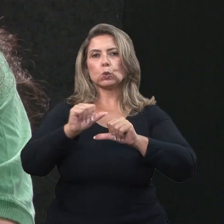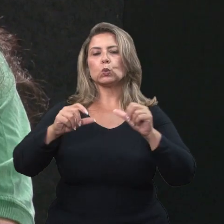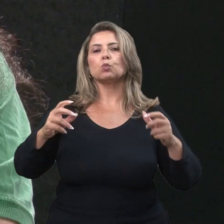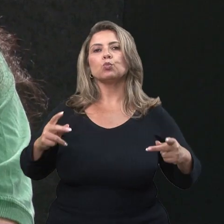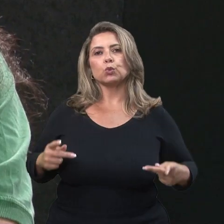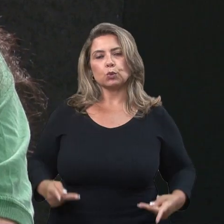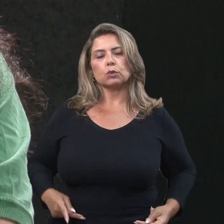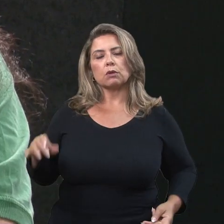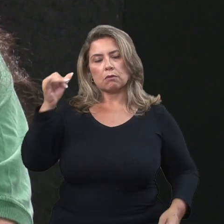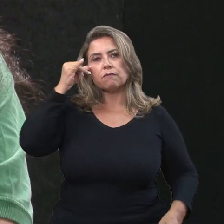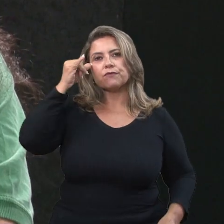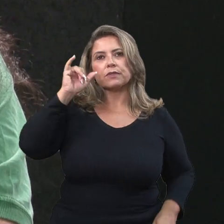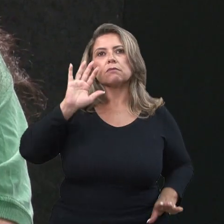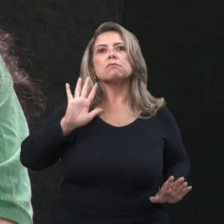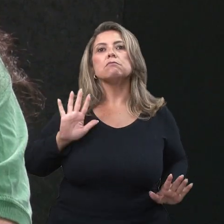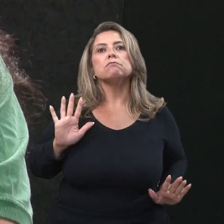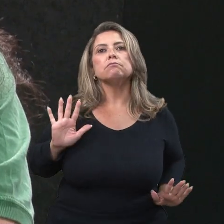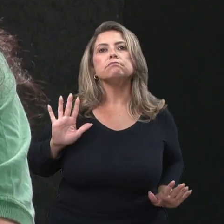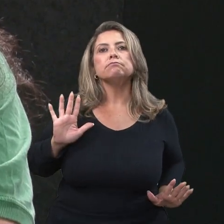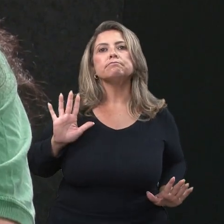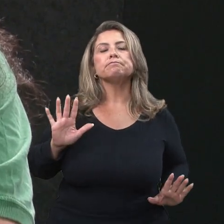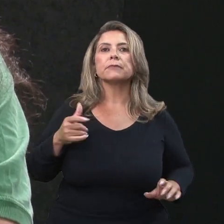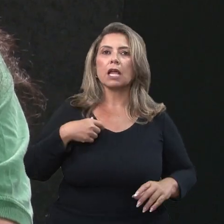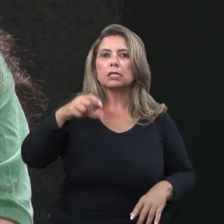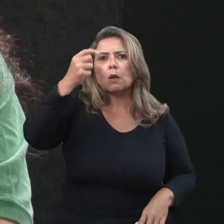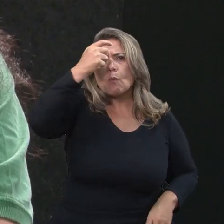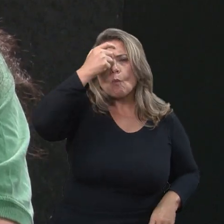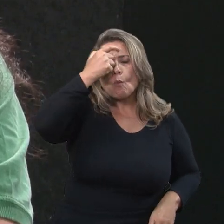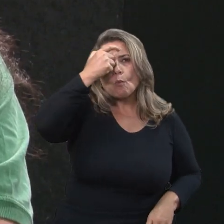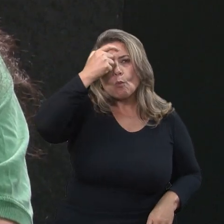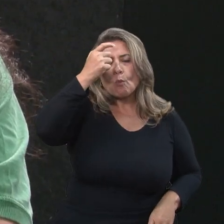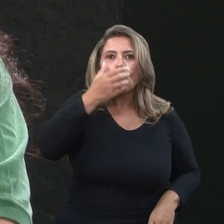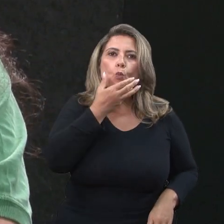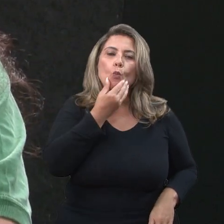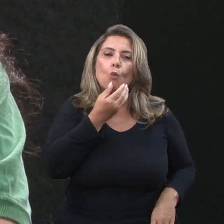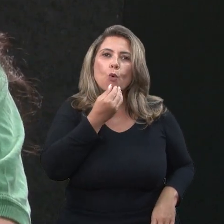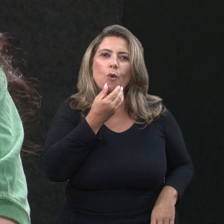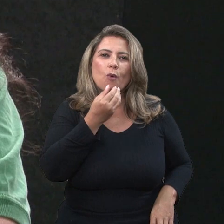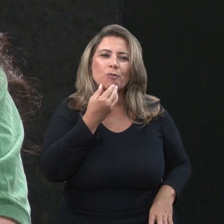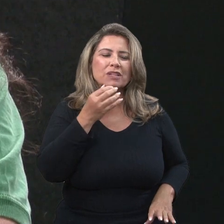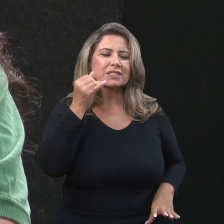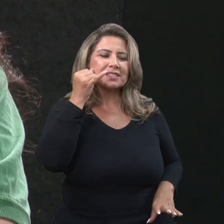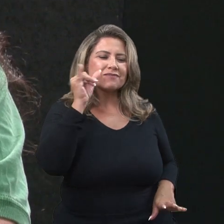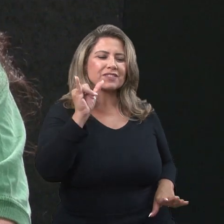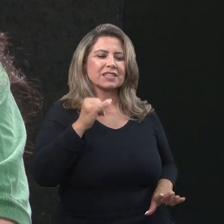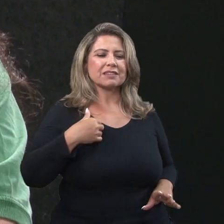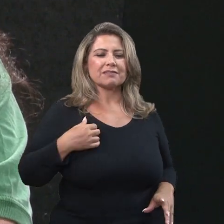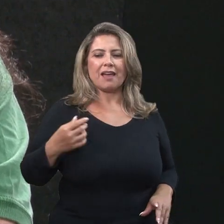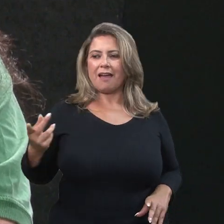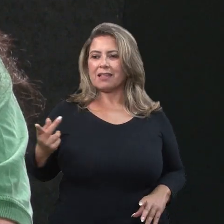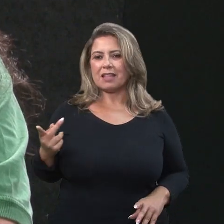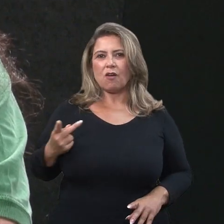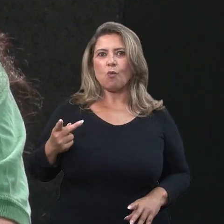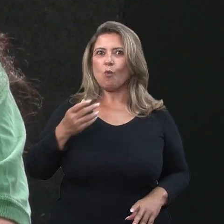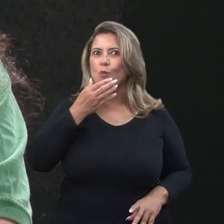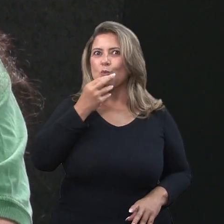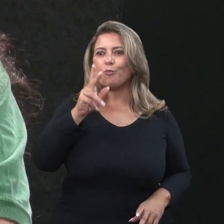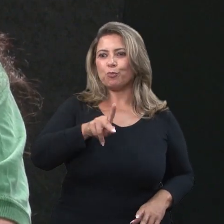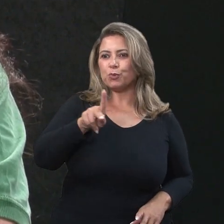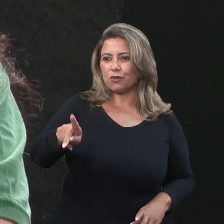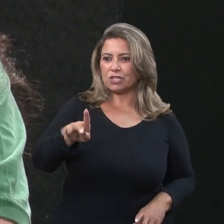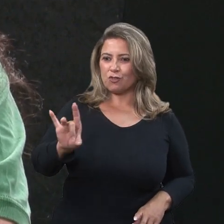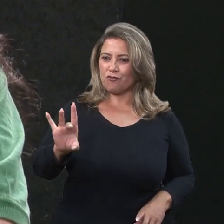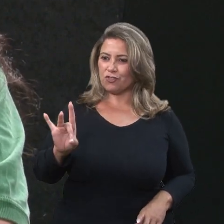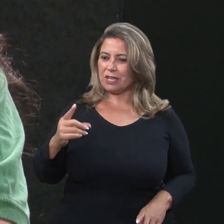né? E aí, a conscientização dos homens também, né, do tipo, não vou ficar sozinho como estudante numa sala de